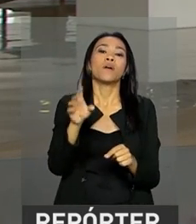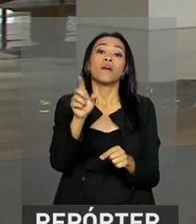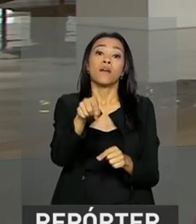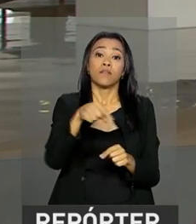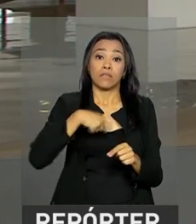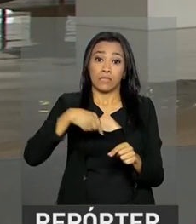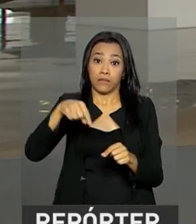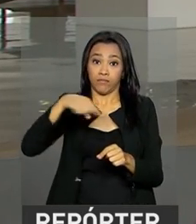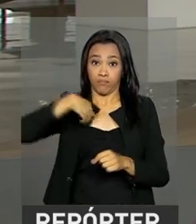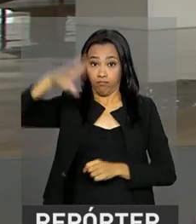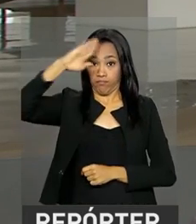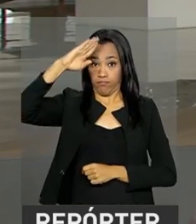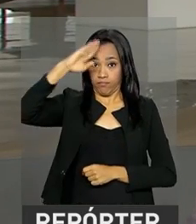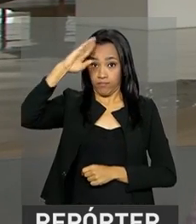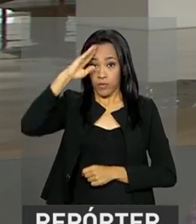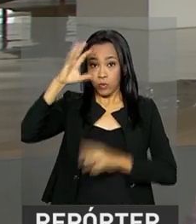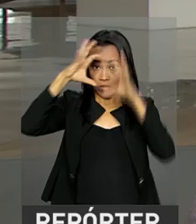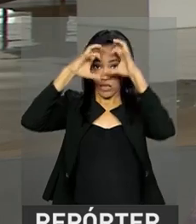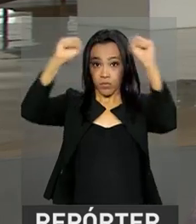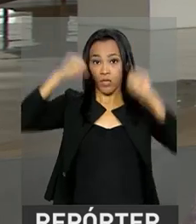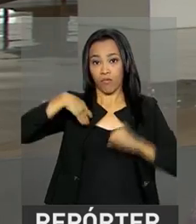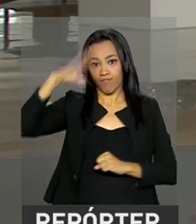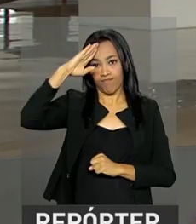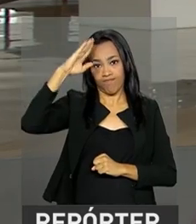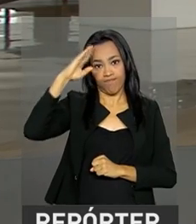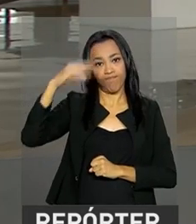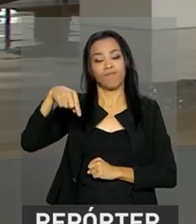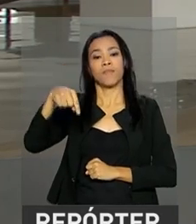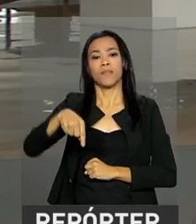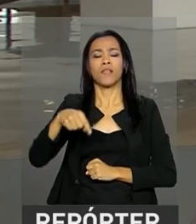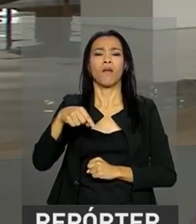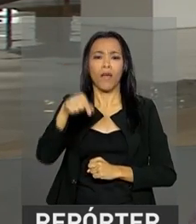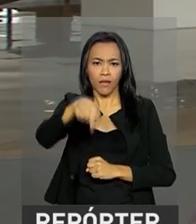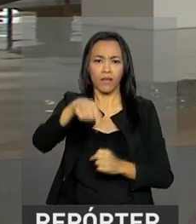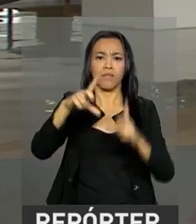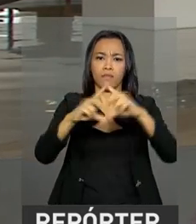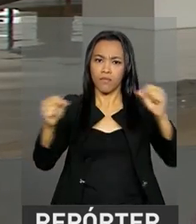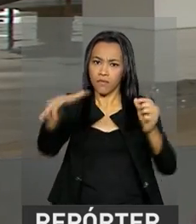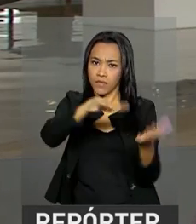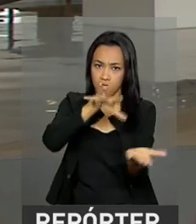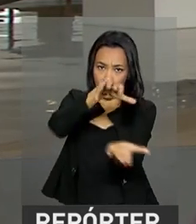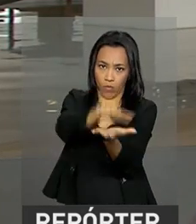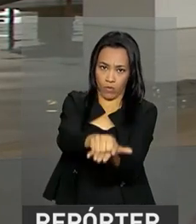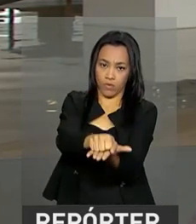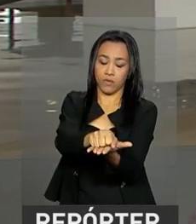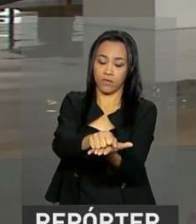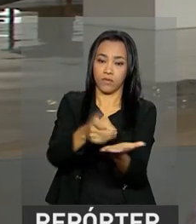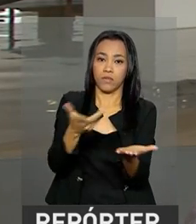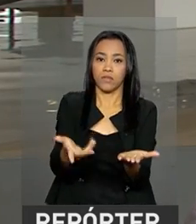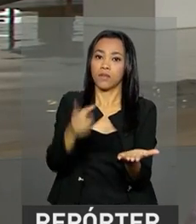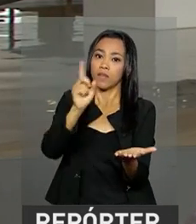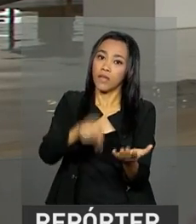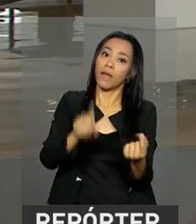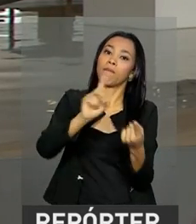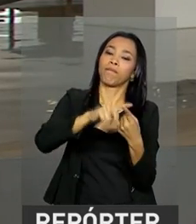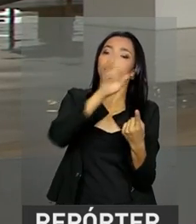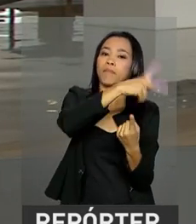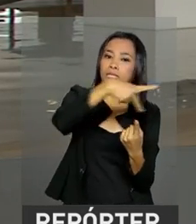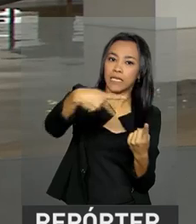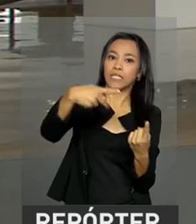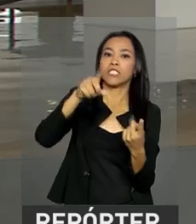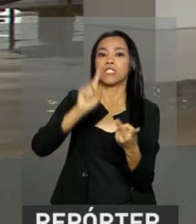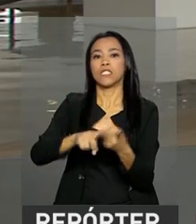500 da tarde na sede do stm aqui em Brasília e tomam posse portanto respectivamente nos cargos de Presidente e